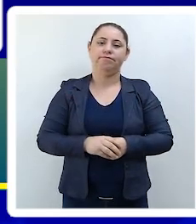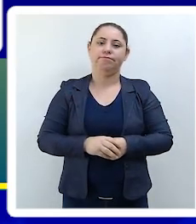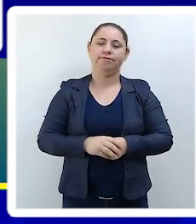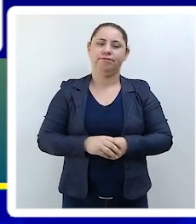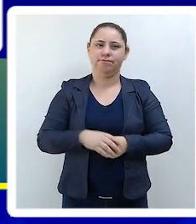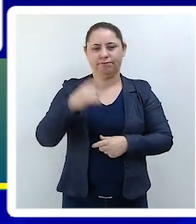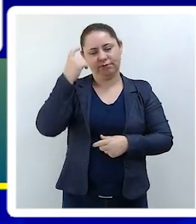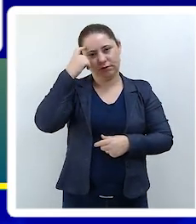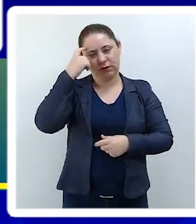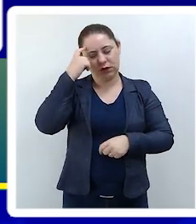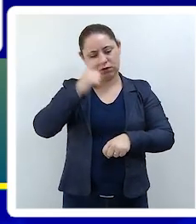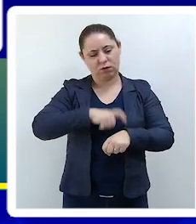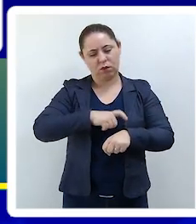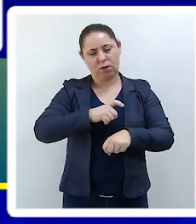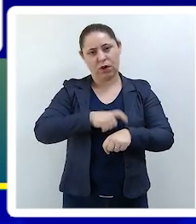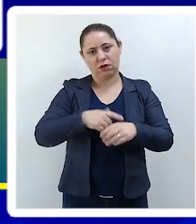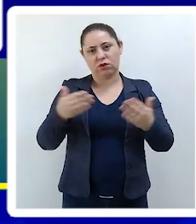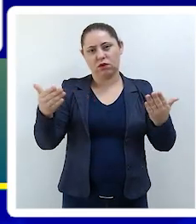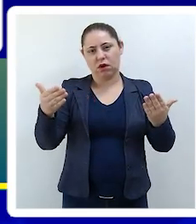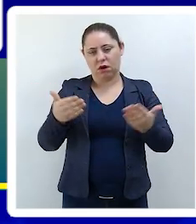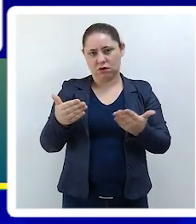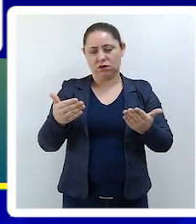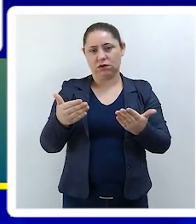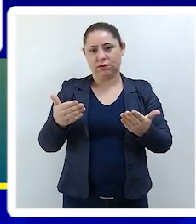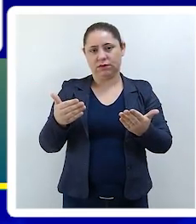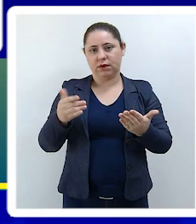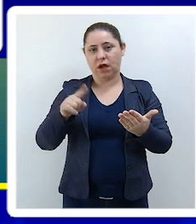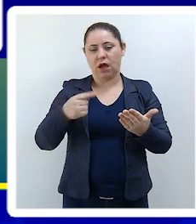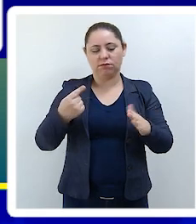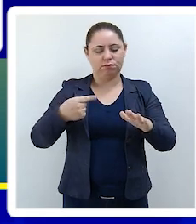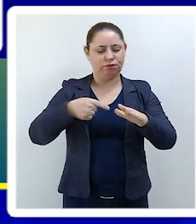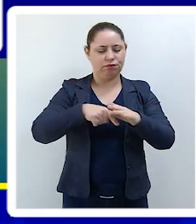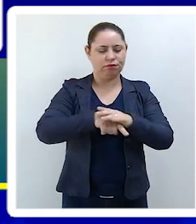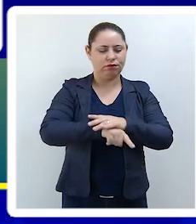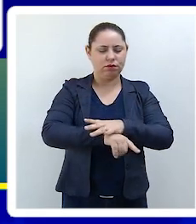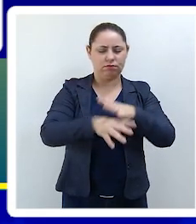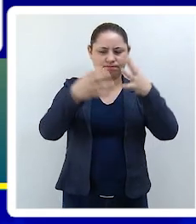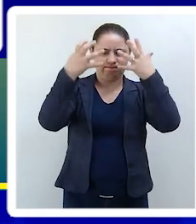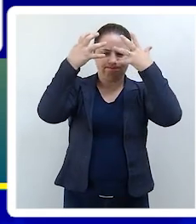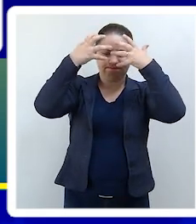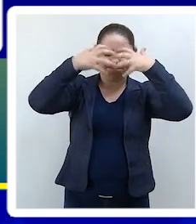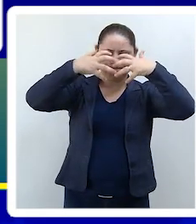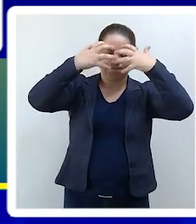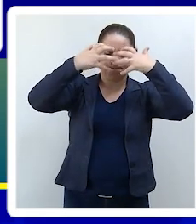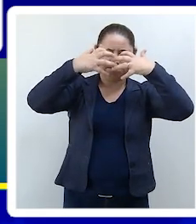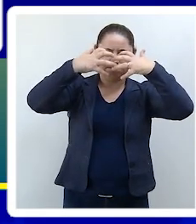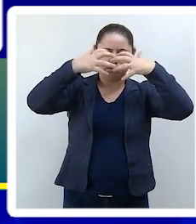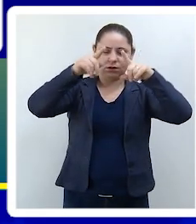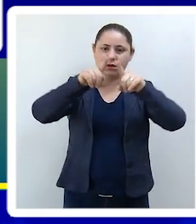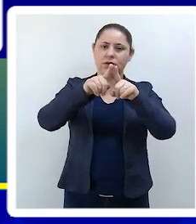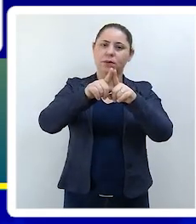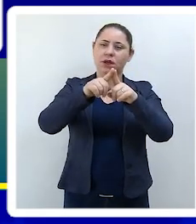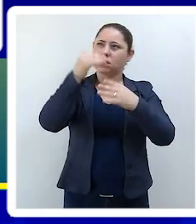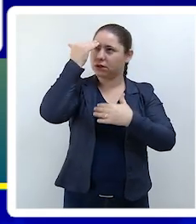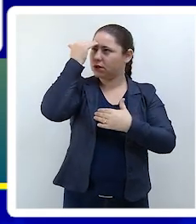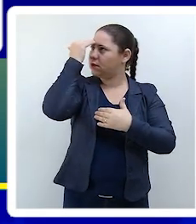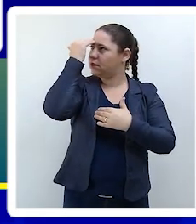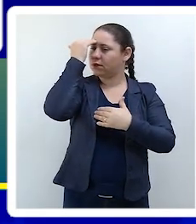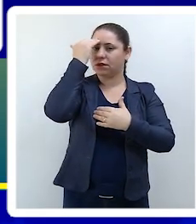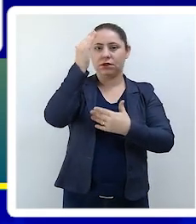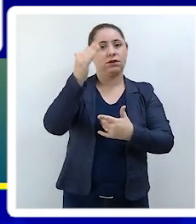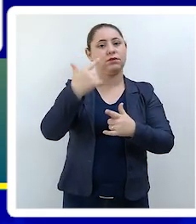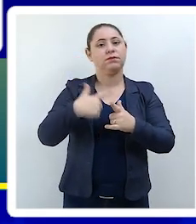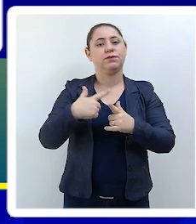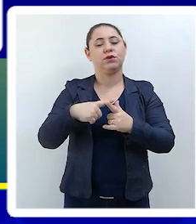eu acho que o momento atual, ele é de profunda reflexão e, acima de tudo isso, de gratidão